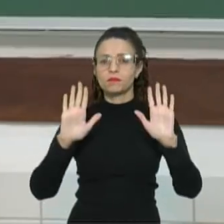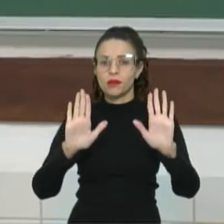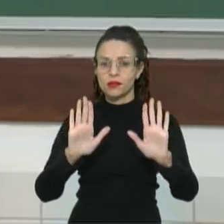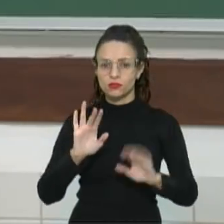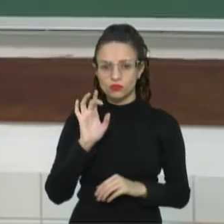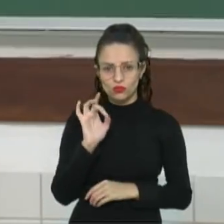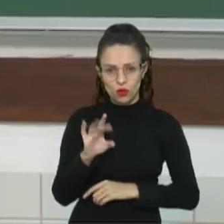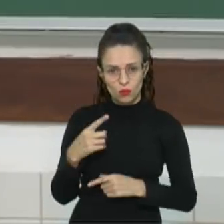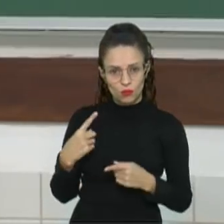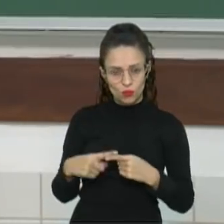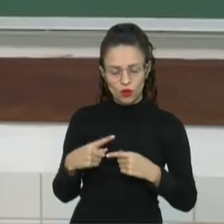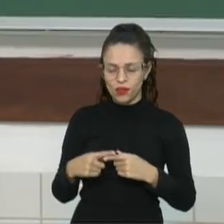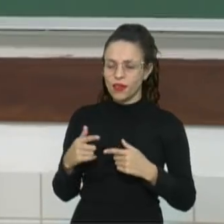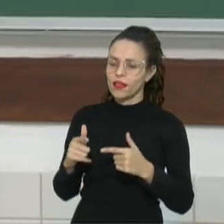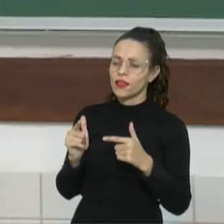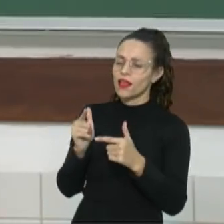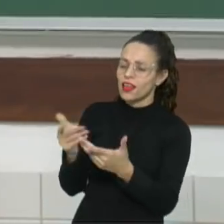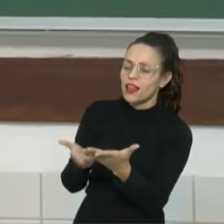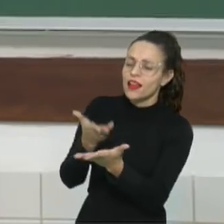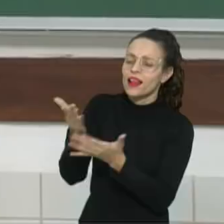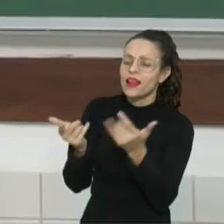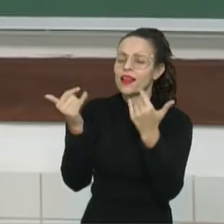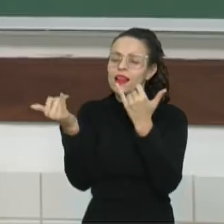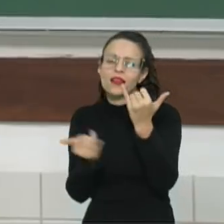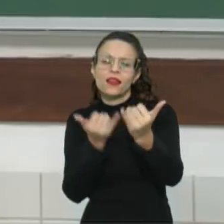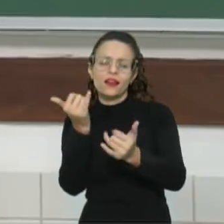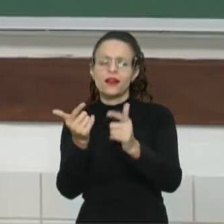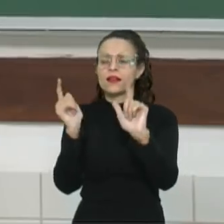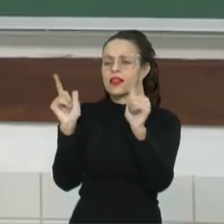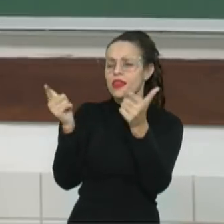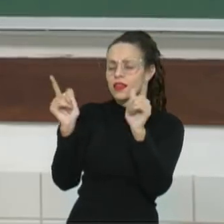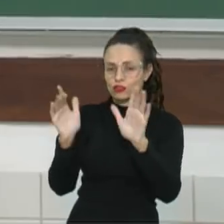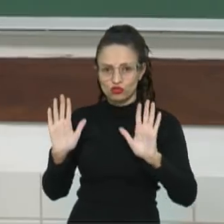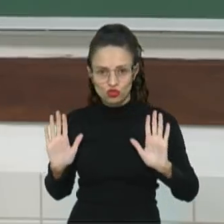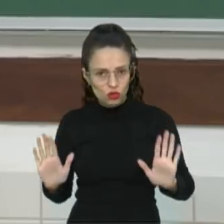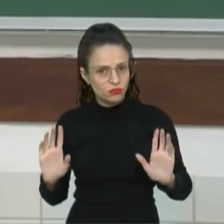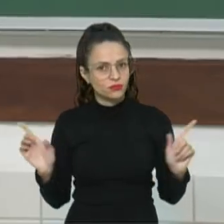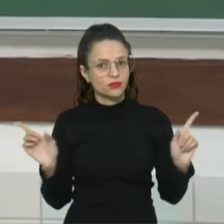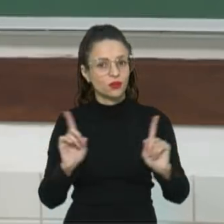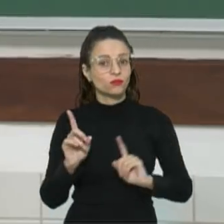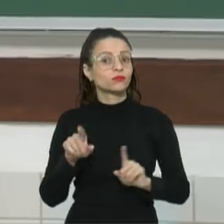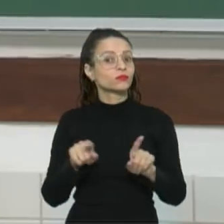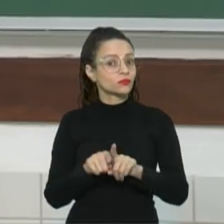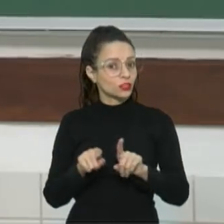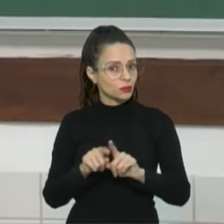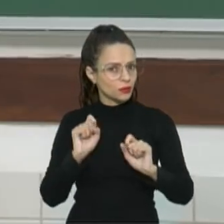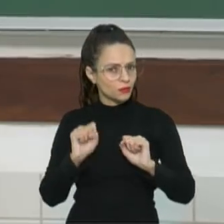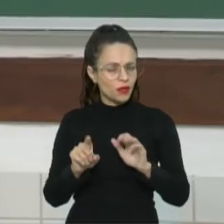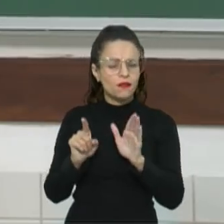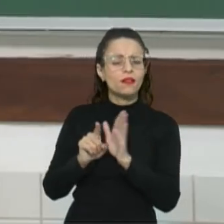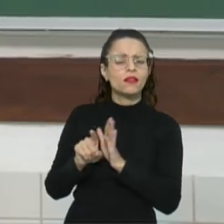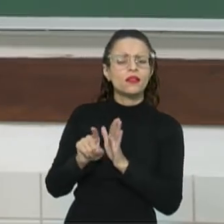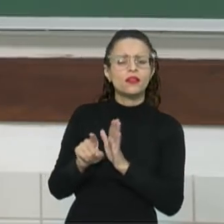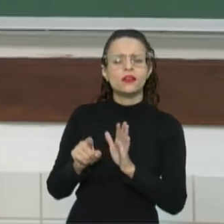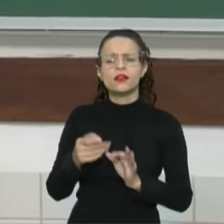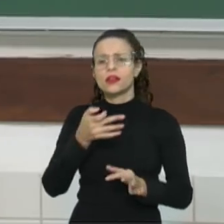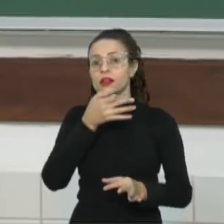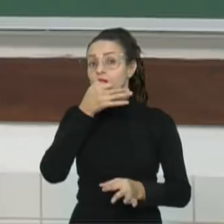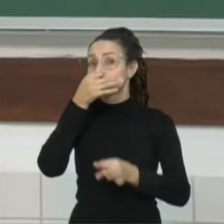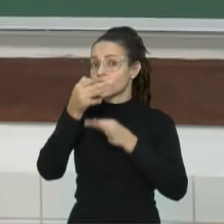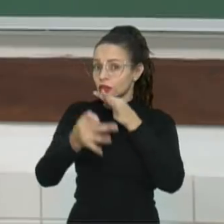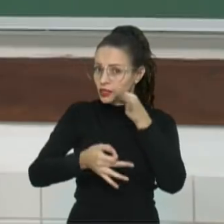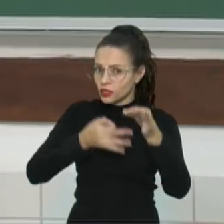não só porque ele estava entretendo, brincando, divertindo, que ele ficava só nisso. Lembre-se que ele questionava também e